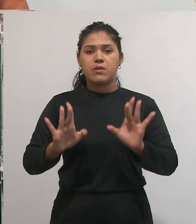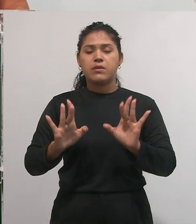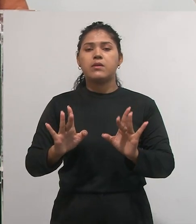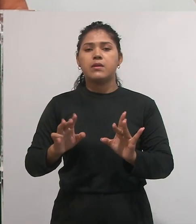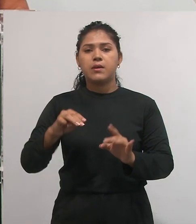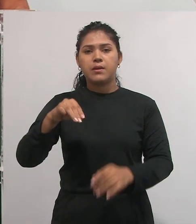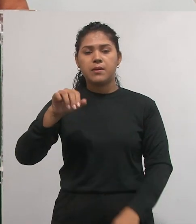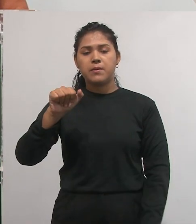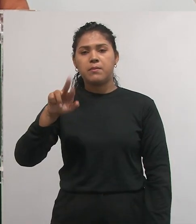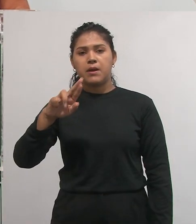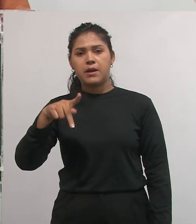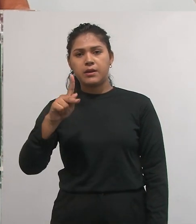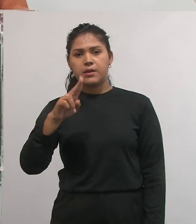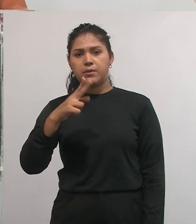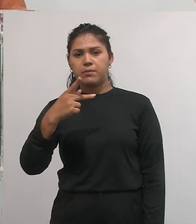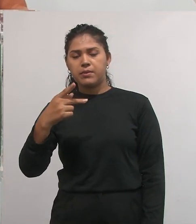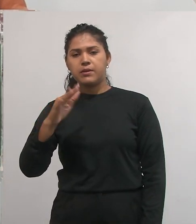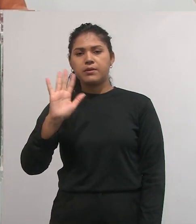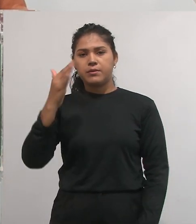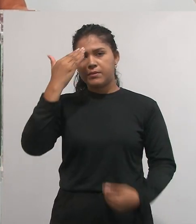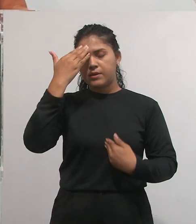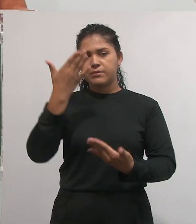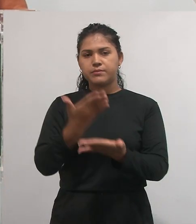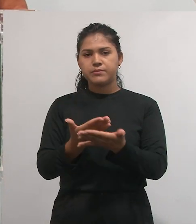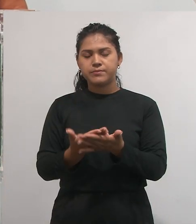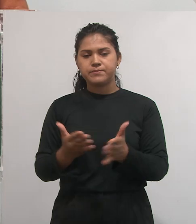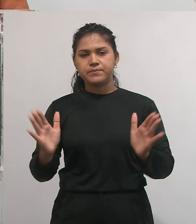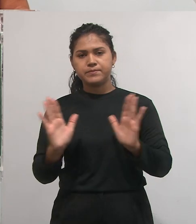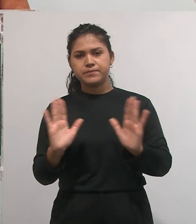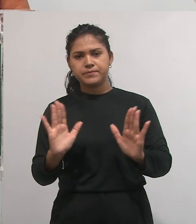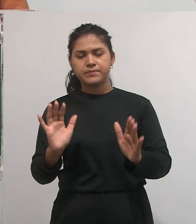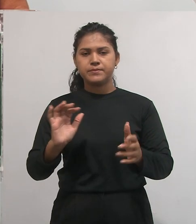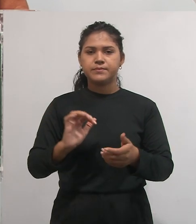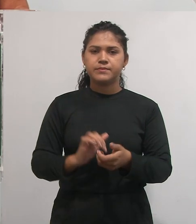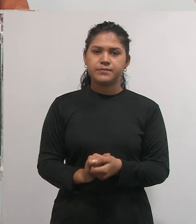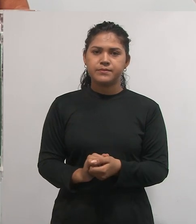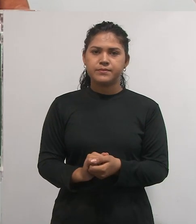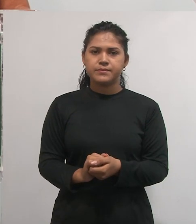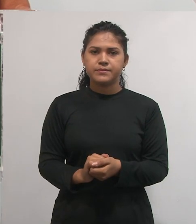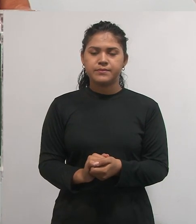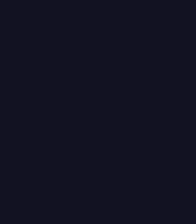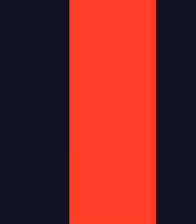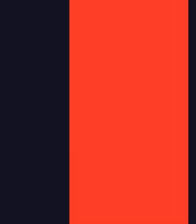no markup. Meu muito obrigado e até a nossa próxima aula. Tchau, tchau.